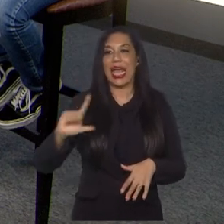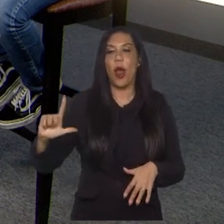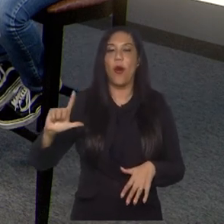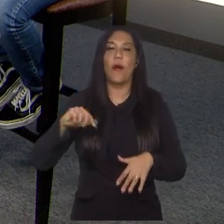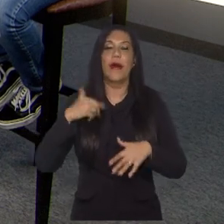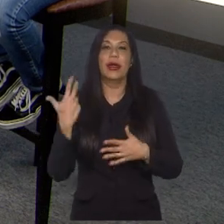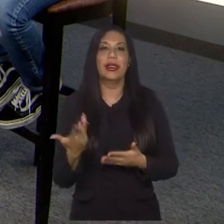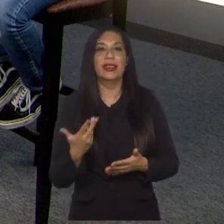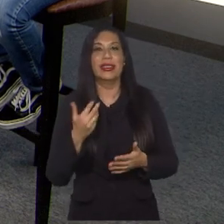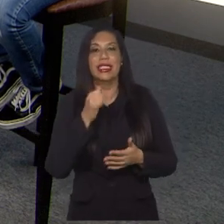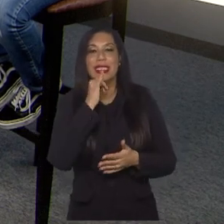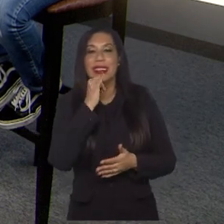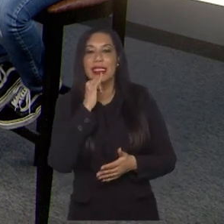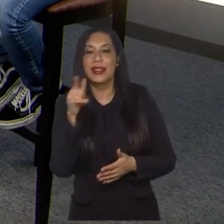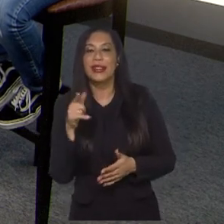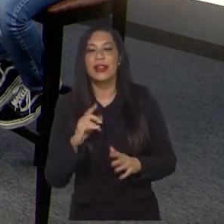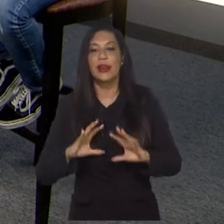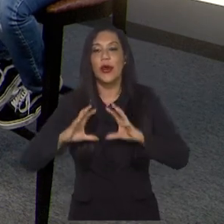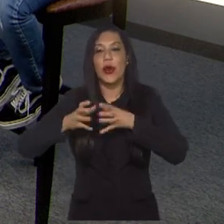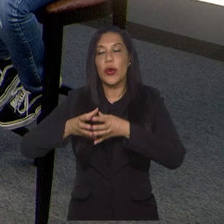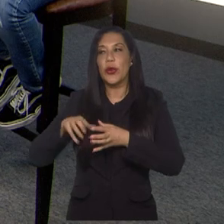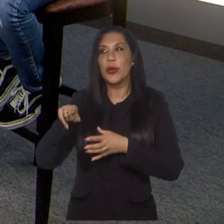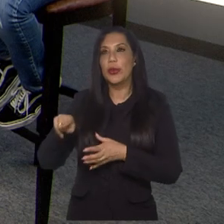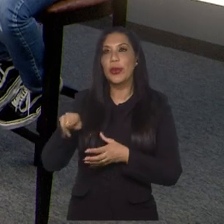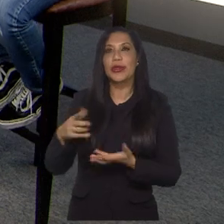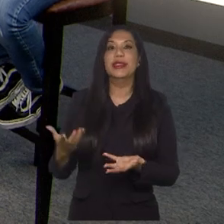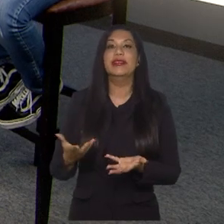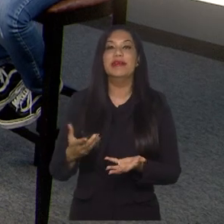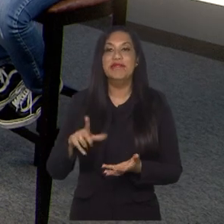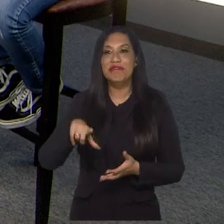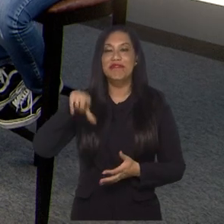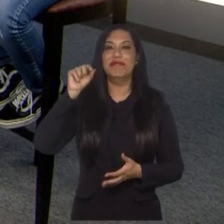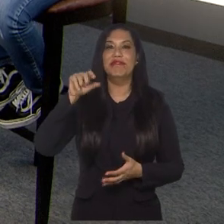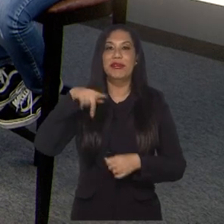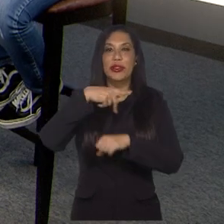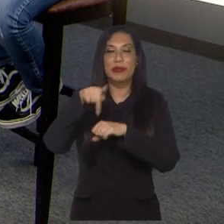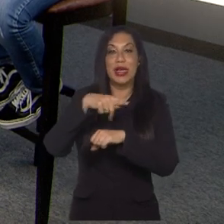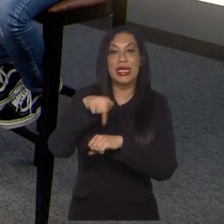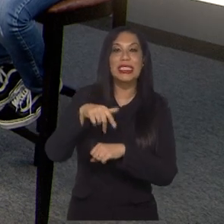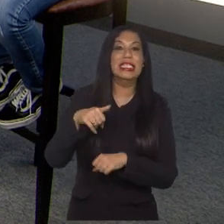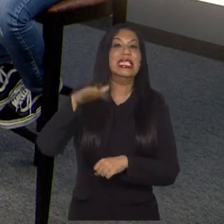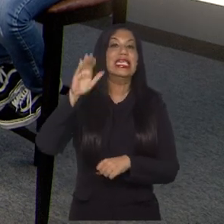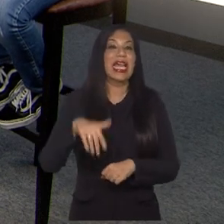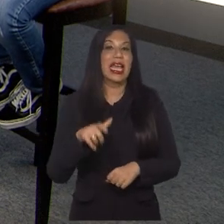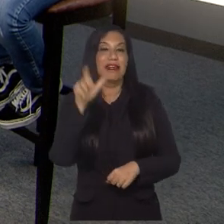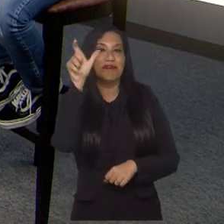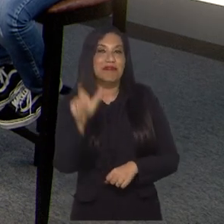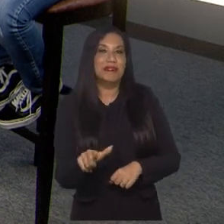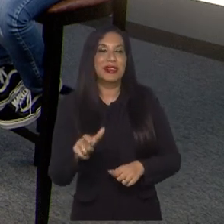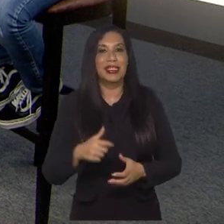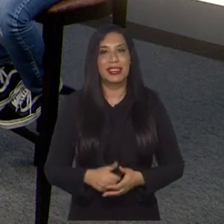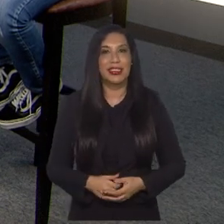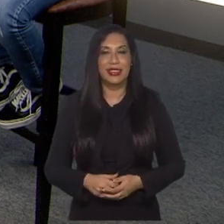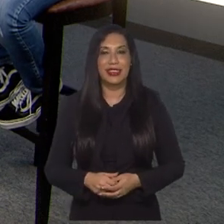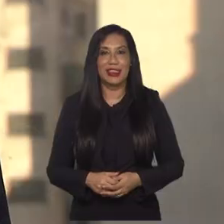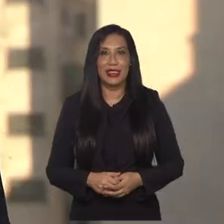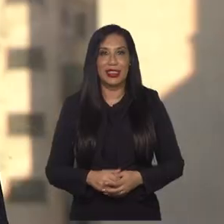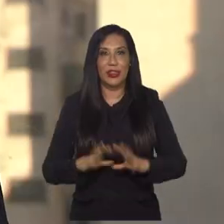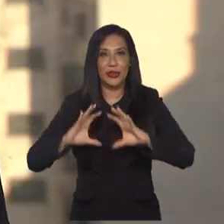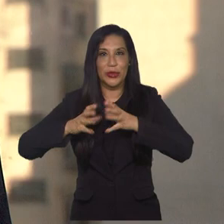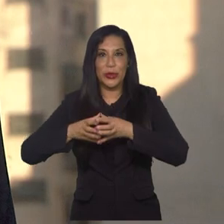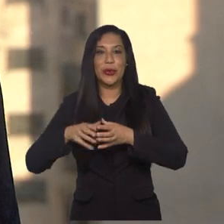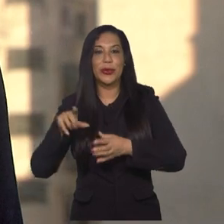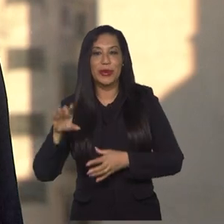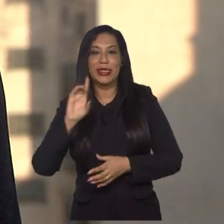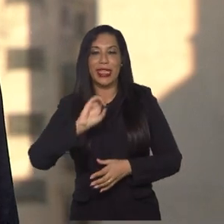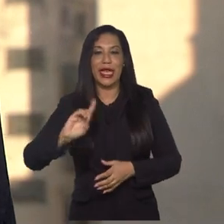te, então, diminuir, né, nesse grupo. Entre esses países, quem seria jogadora aí? Dessa chave? Dessa